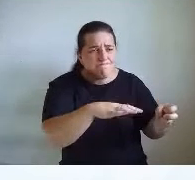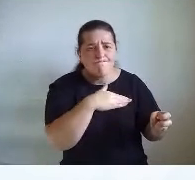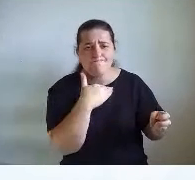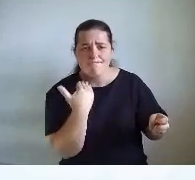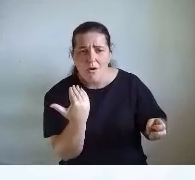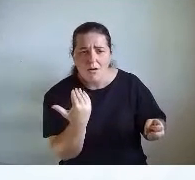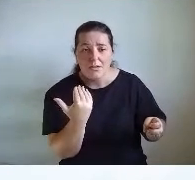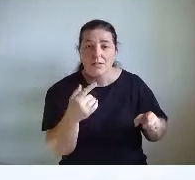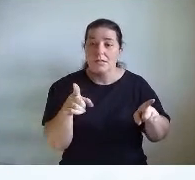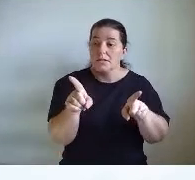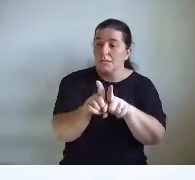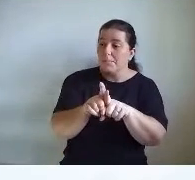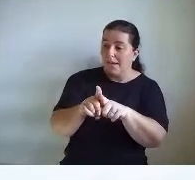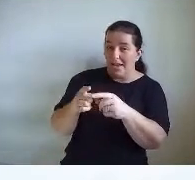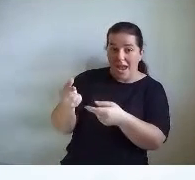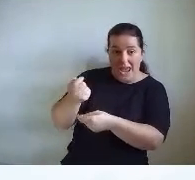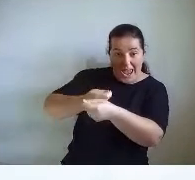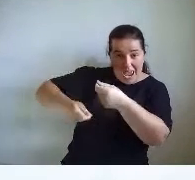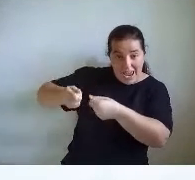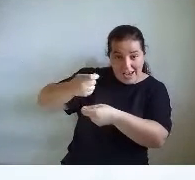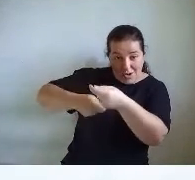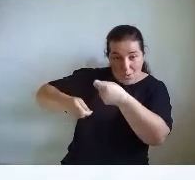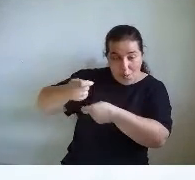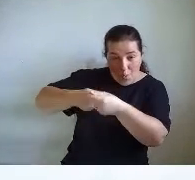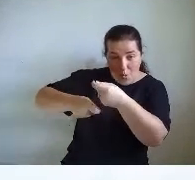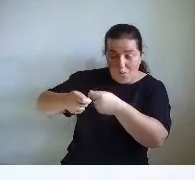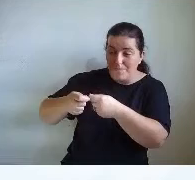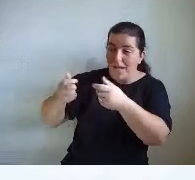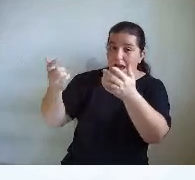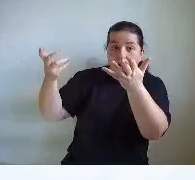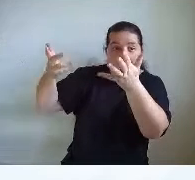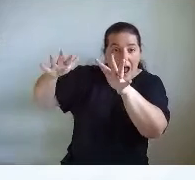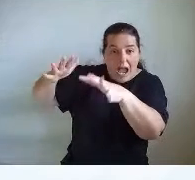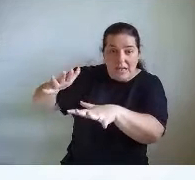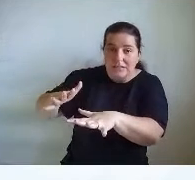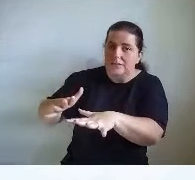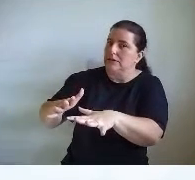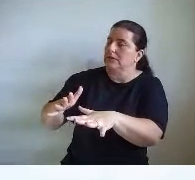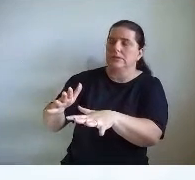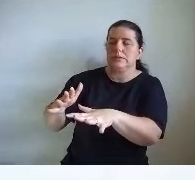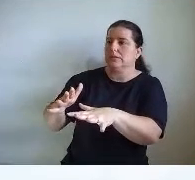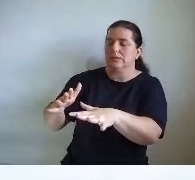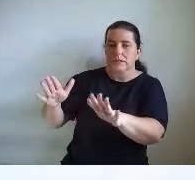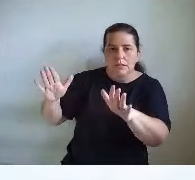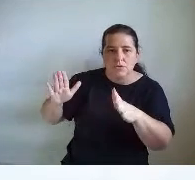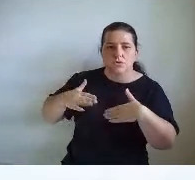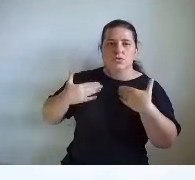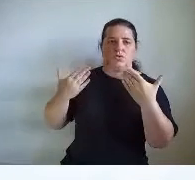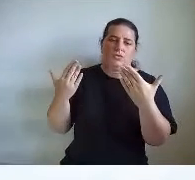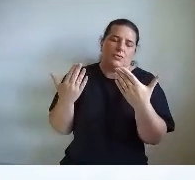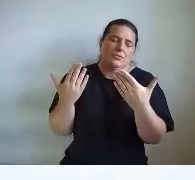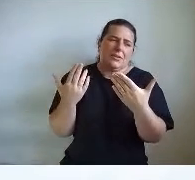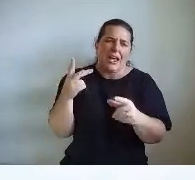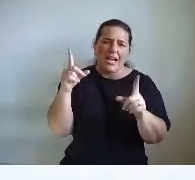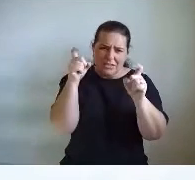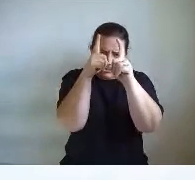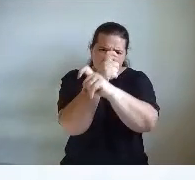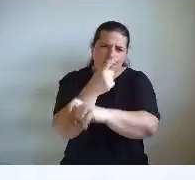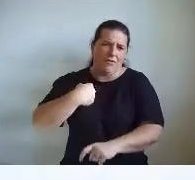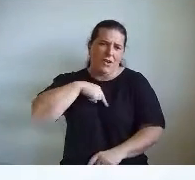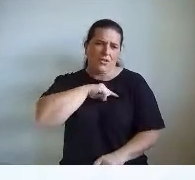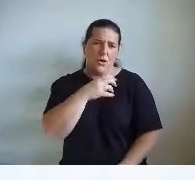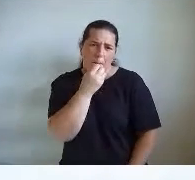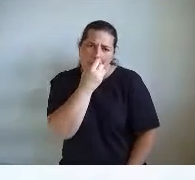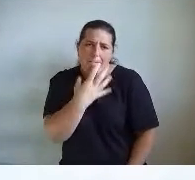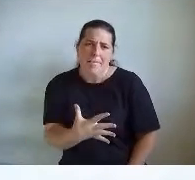crise econômica sem precedentes. Então, é muito difícil, né? Que estejamos bem e,